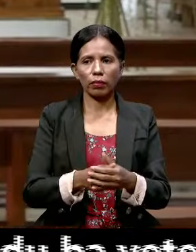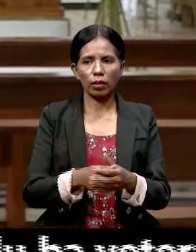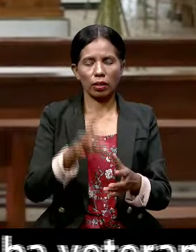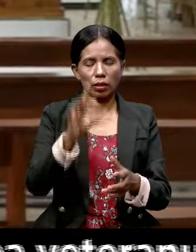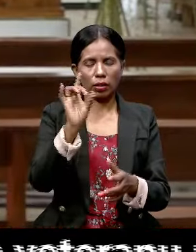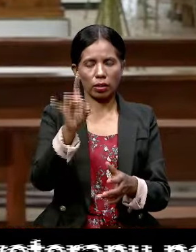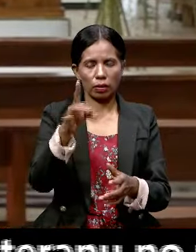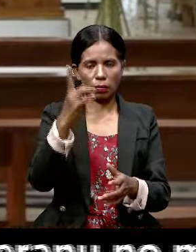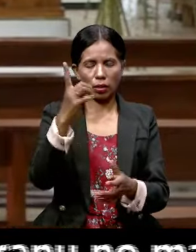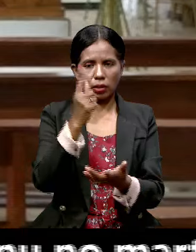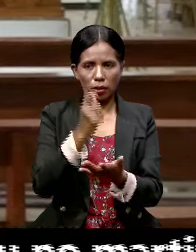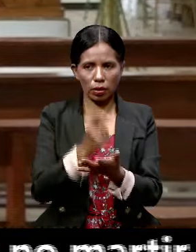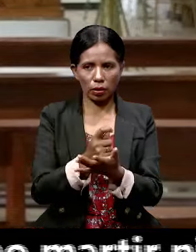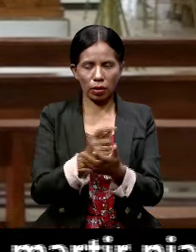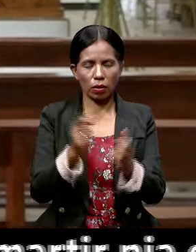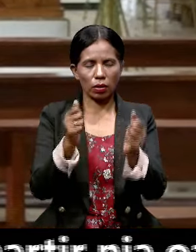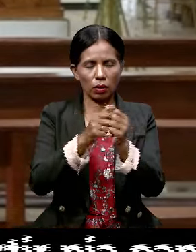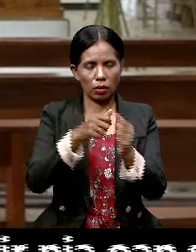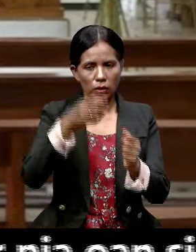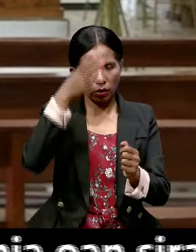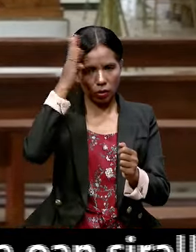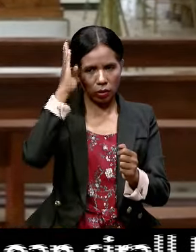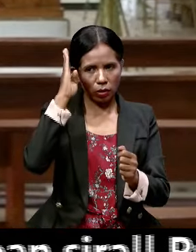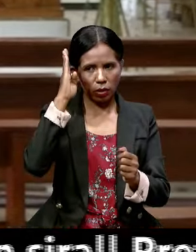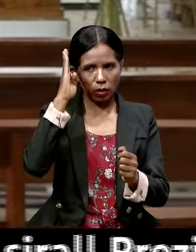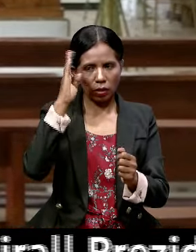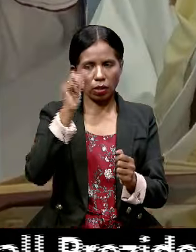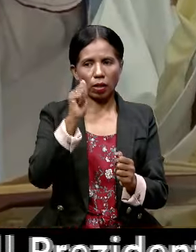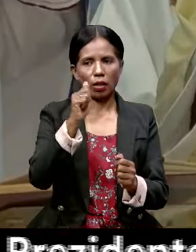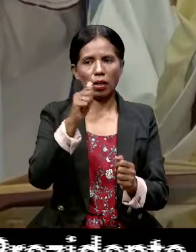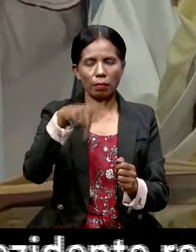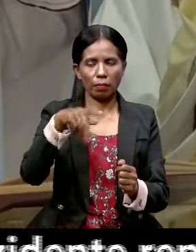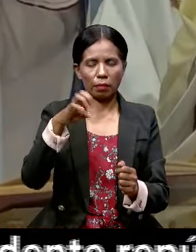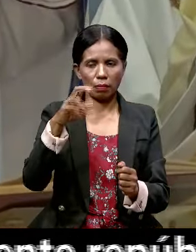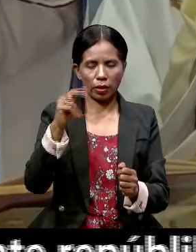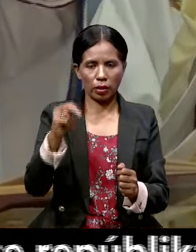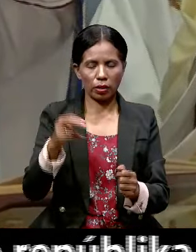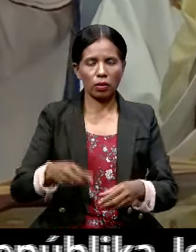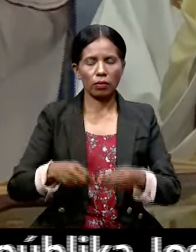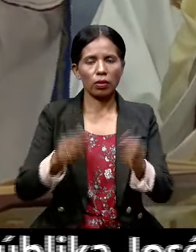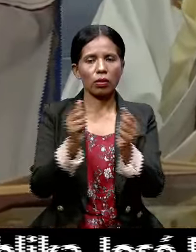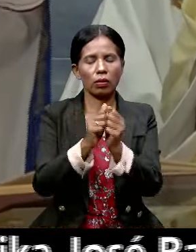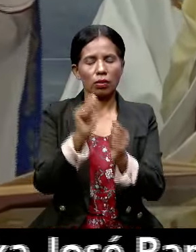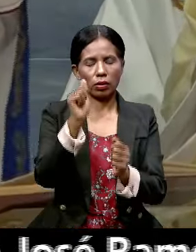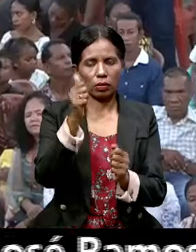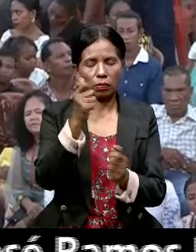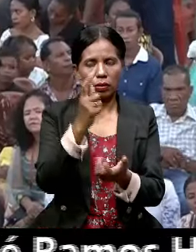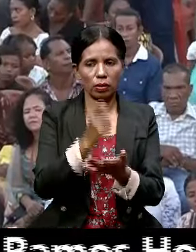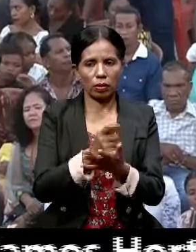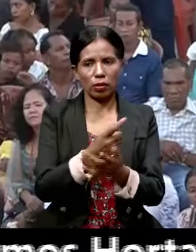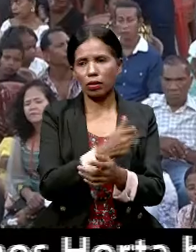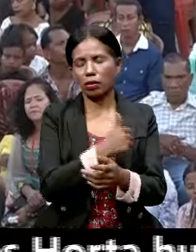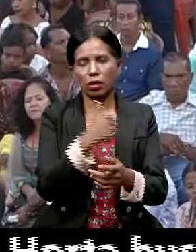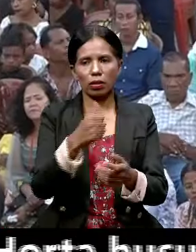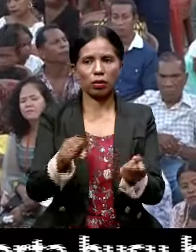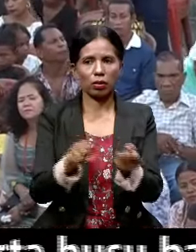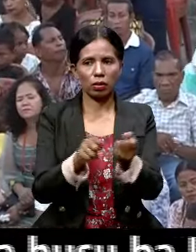18.000, o Senhora Ambolo Senhor Apen Fortuna Star nia fo 10.000, nomo sa resto contribuição no